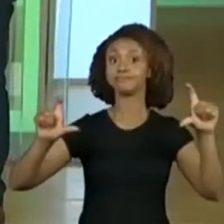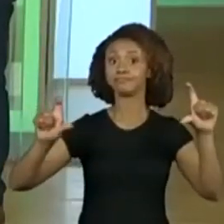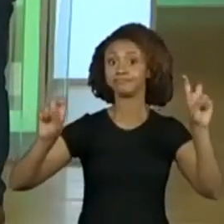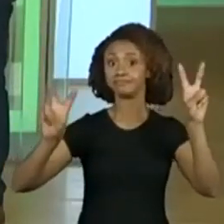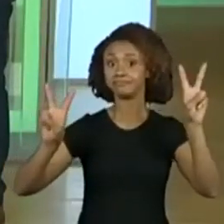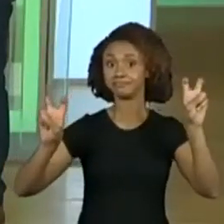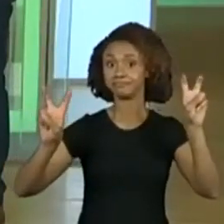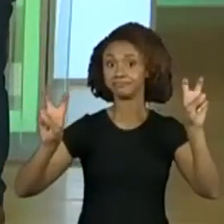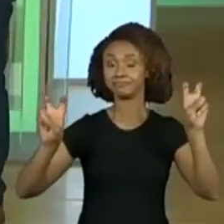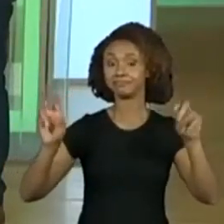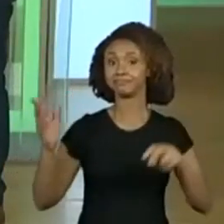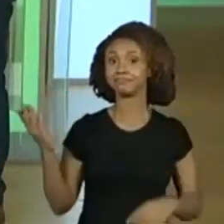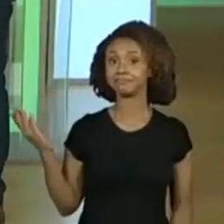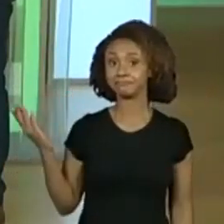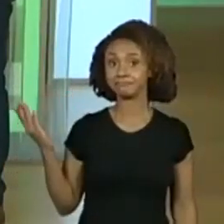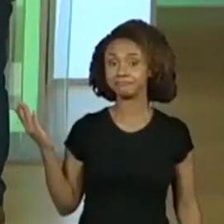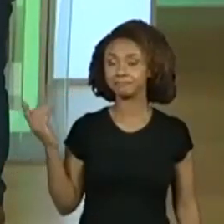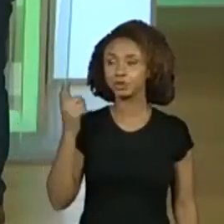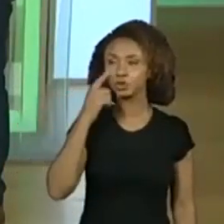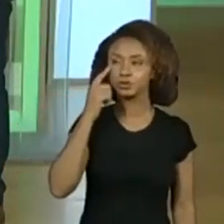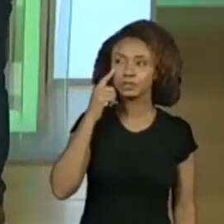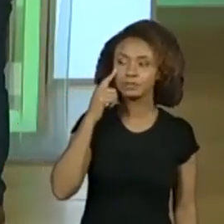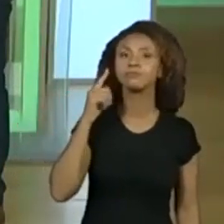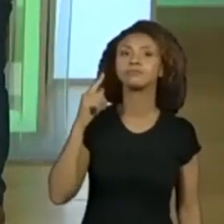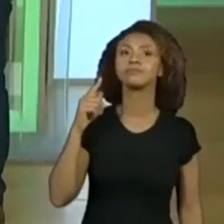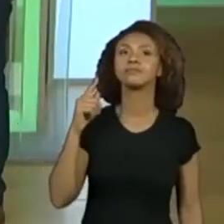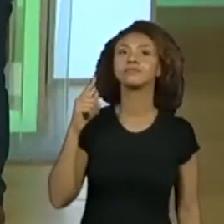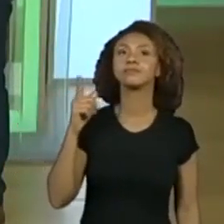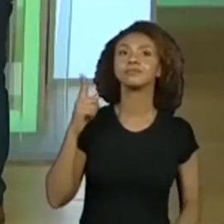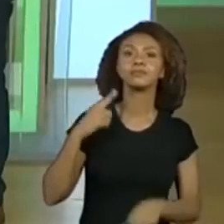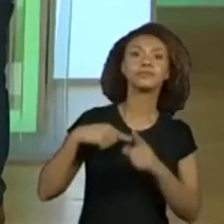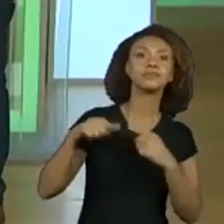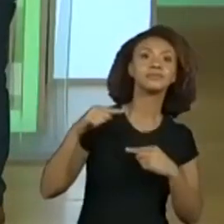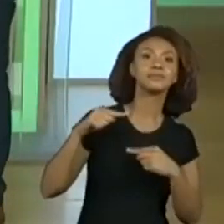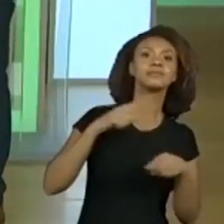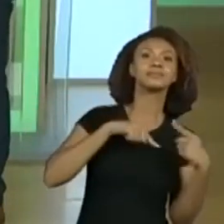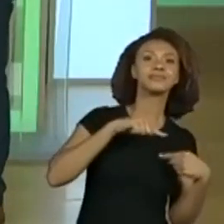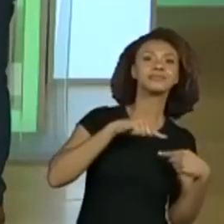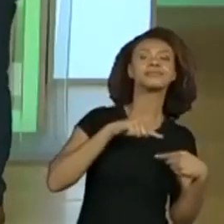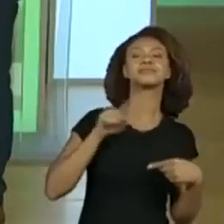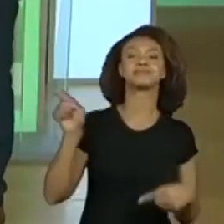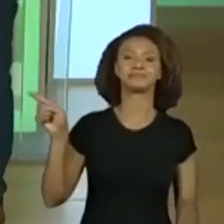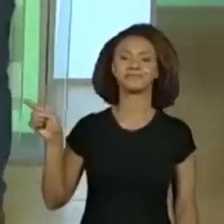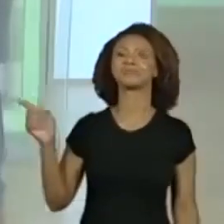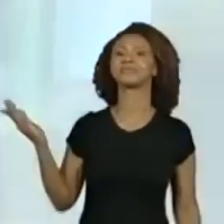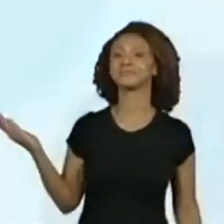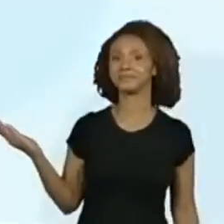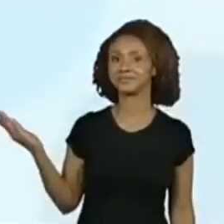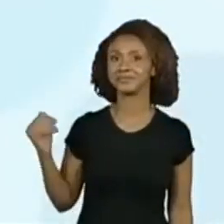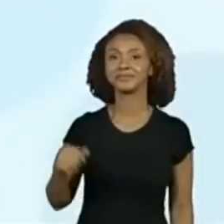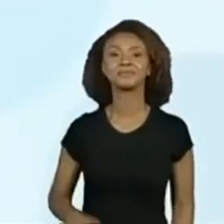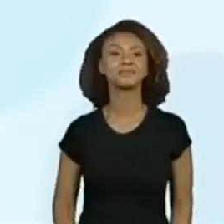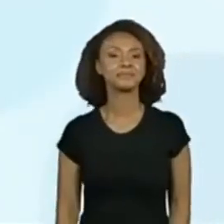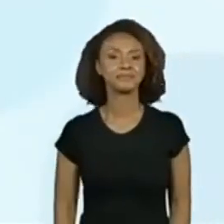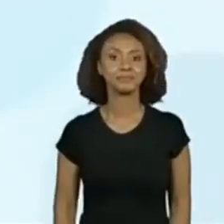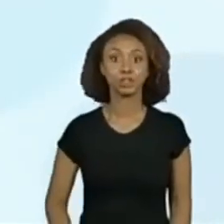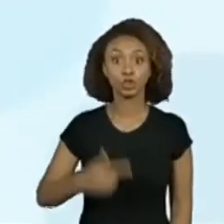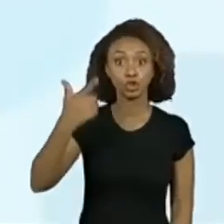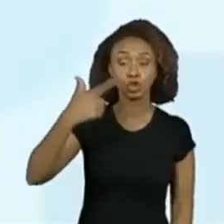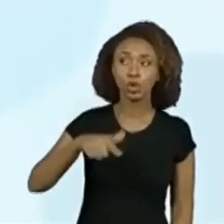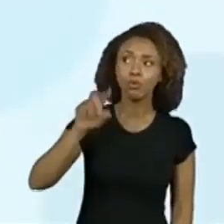se ele está aqui volt instantes isso olha Vamos ler mais uma